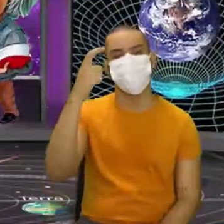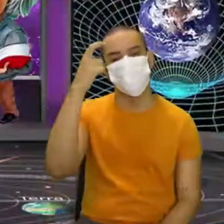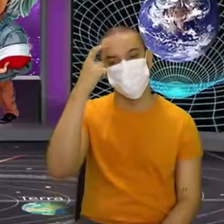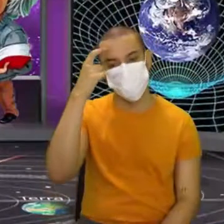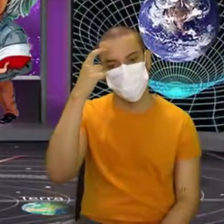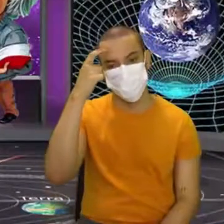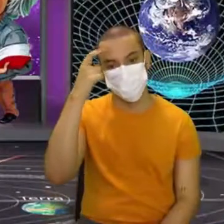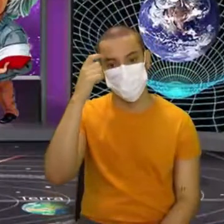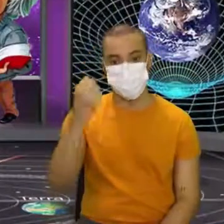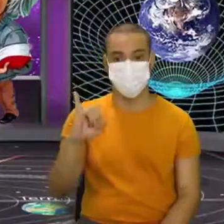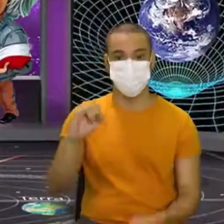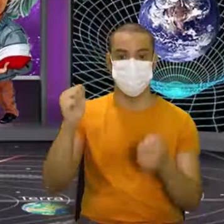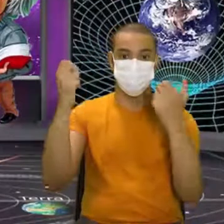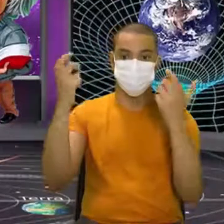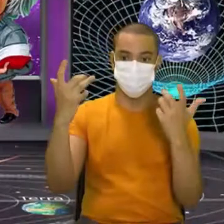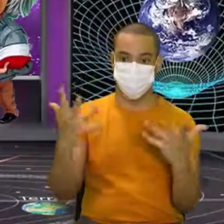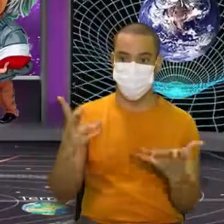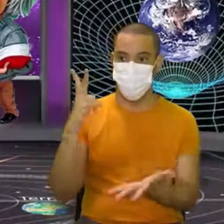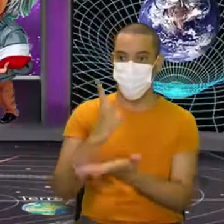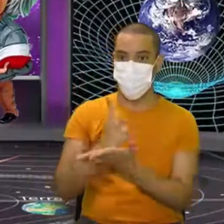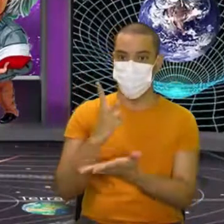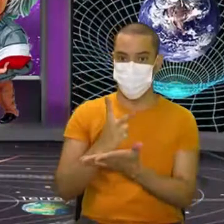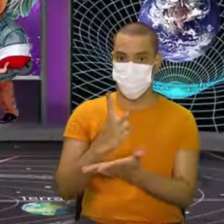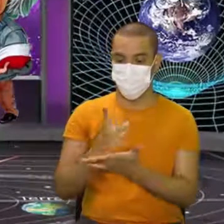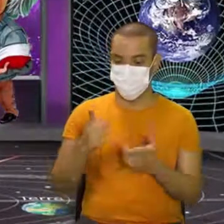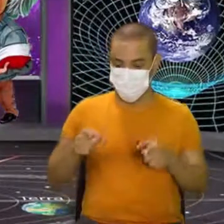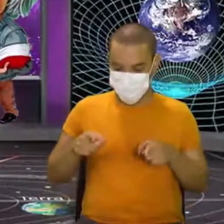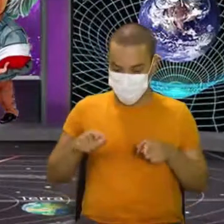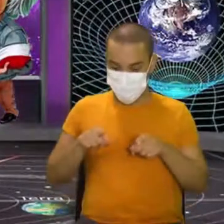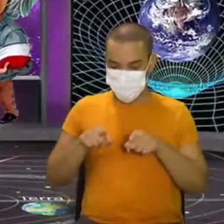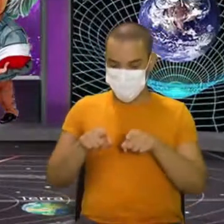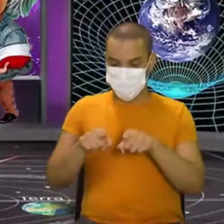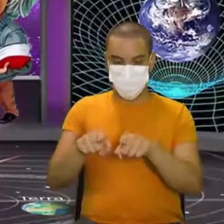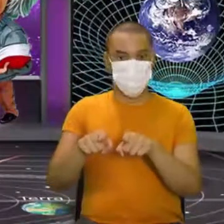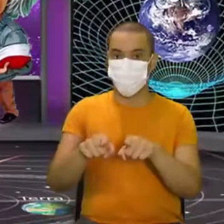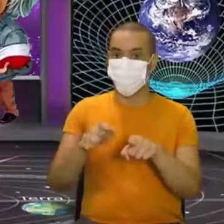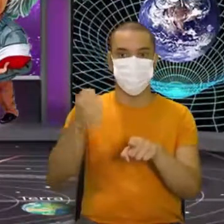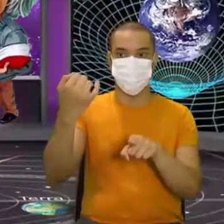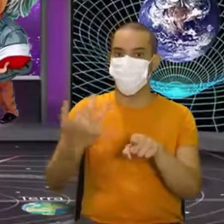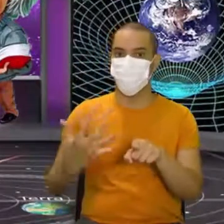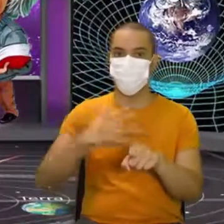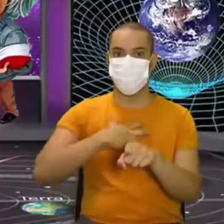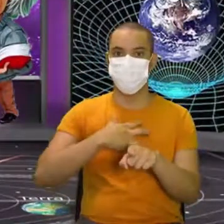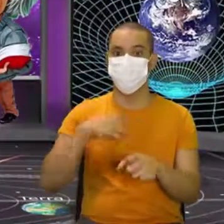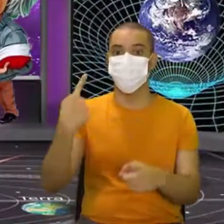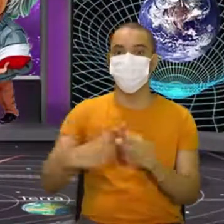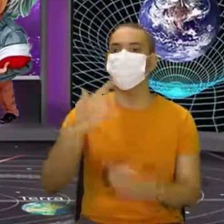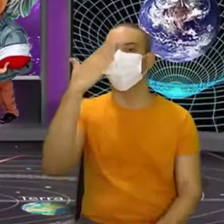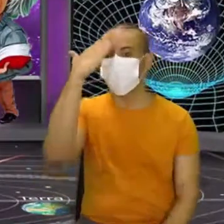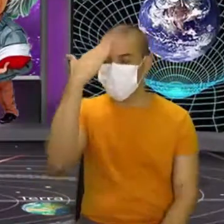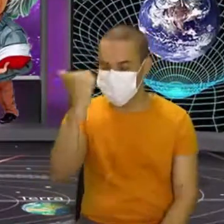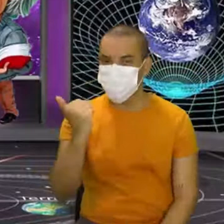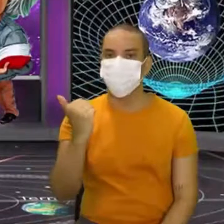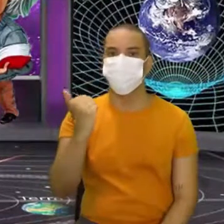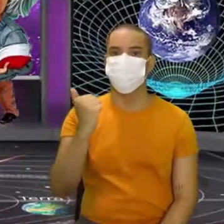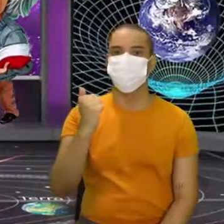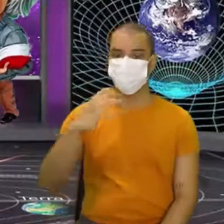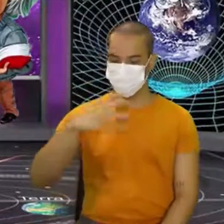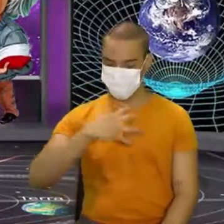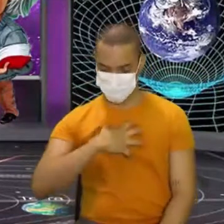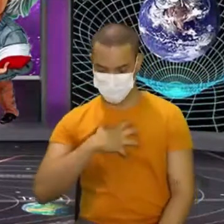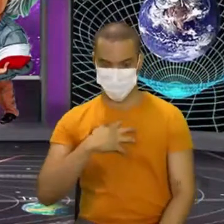pessoal Olha só quando fala mesma direção ele nem citou sentido porque é tanto o sentido